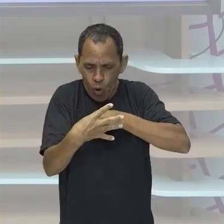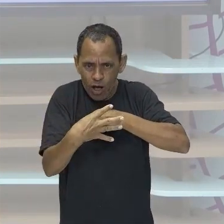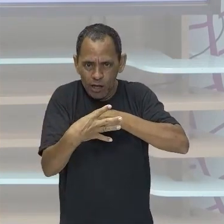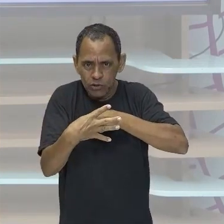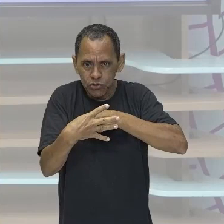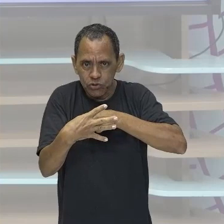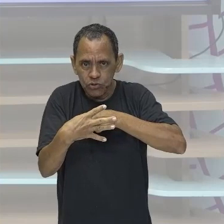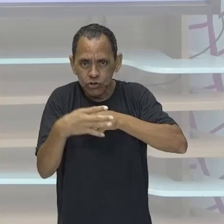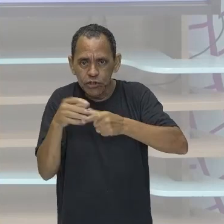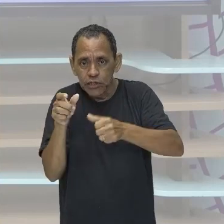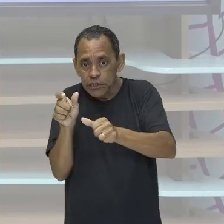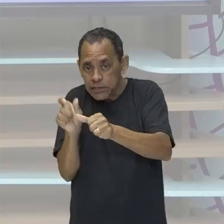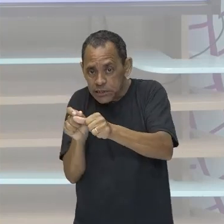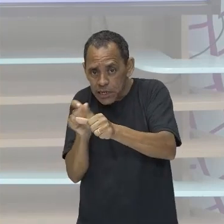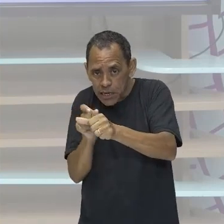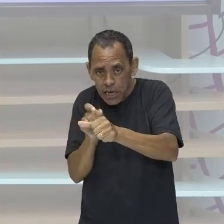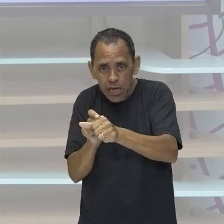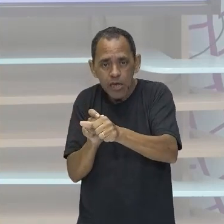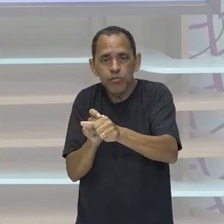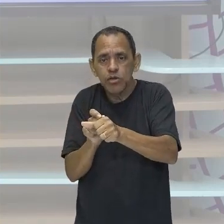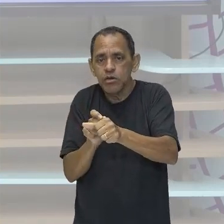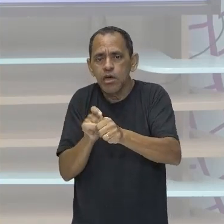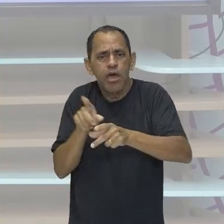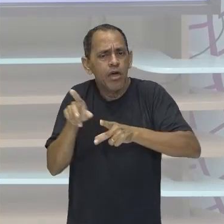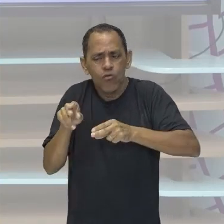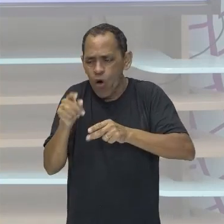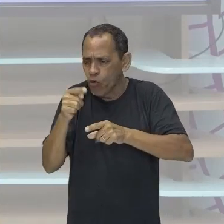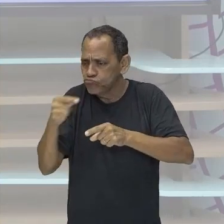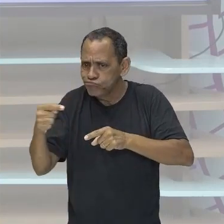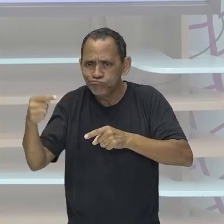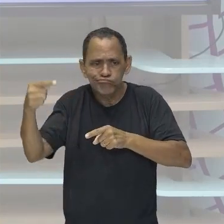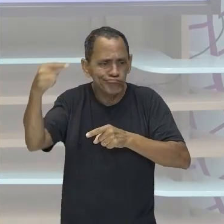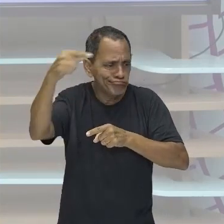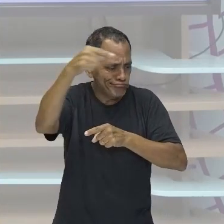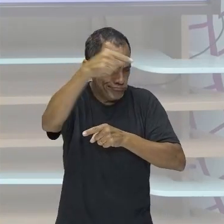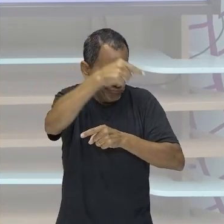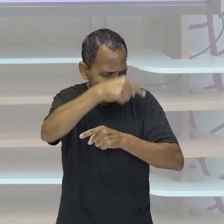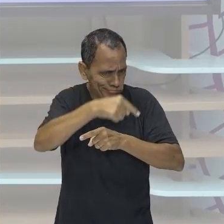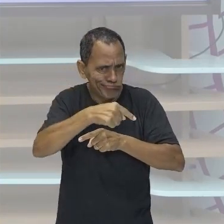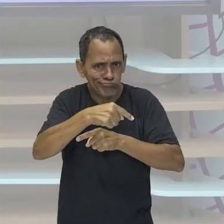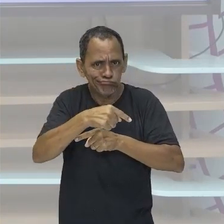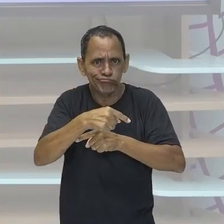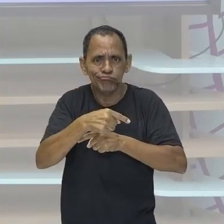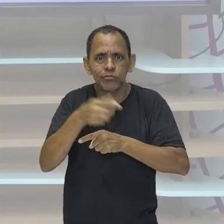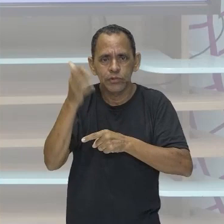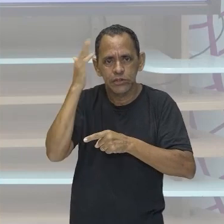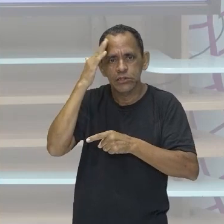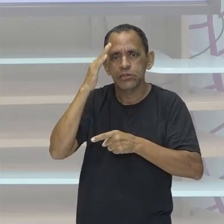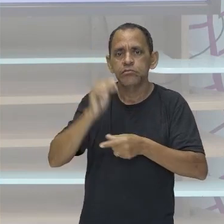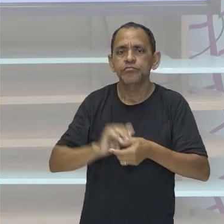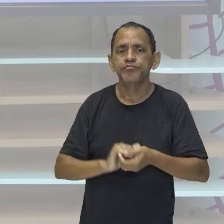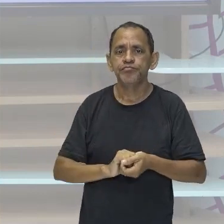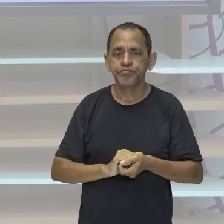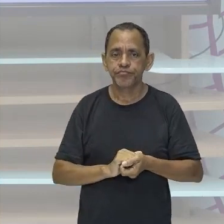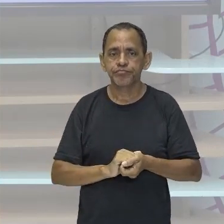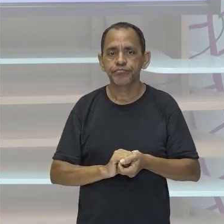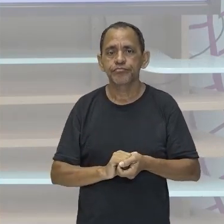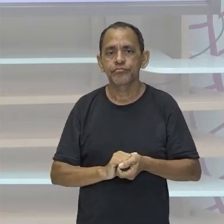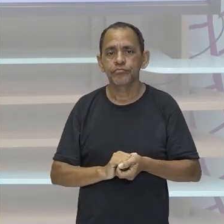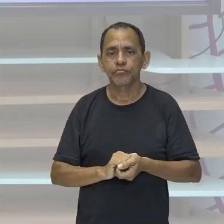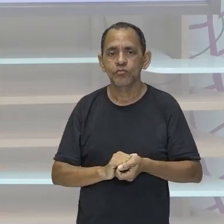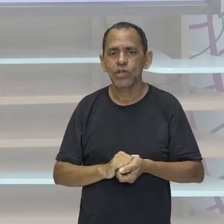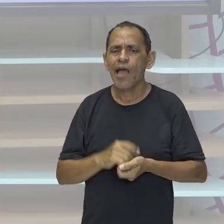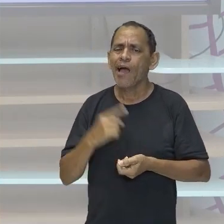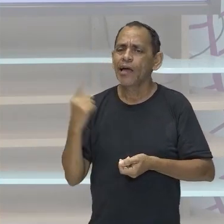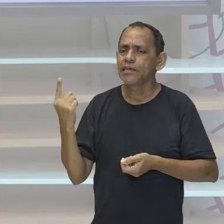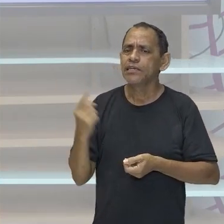figura que eu considero como sendo comportada, porque basta conhecer uma, você sabe tudo. Aqui